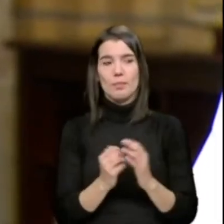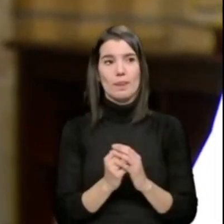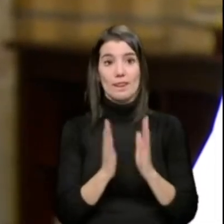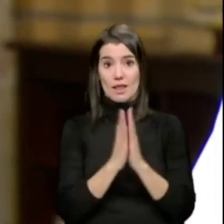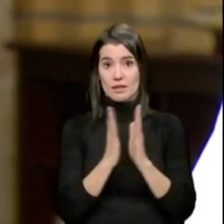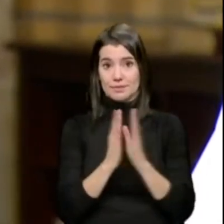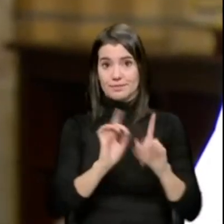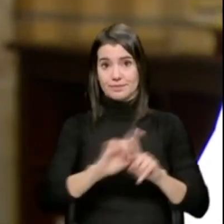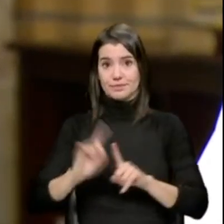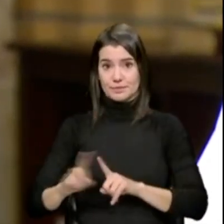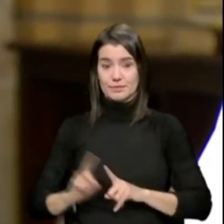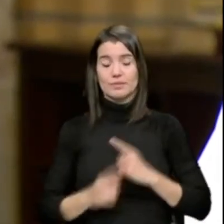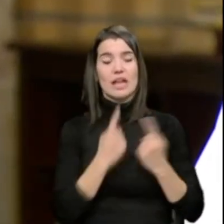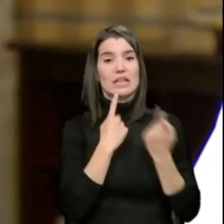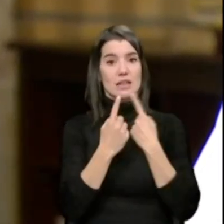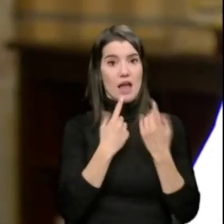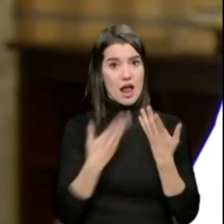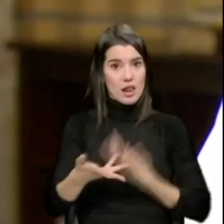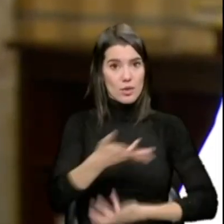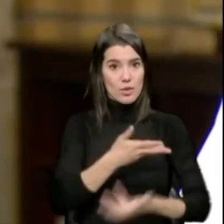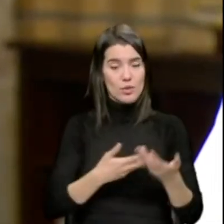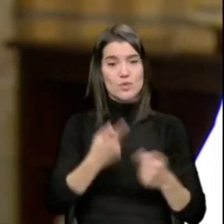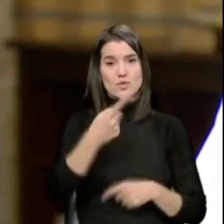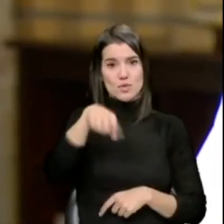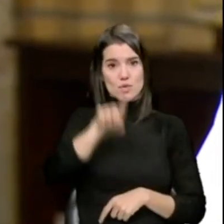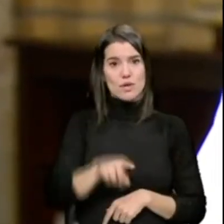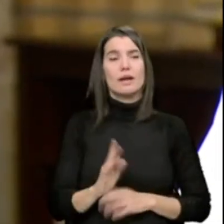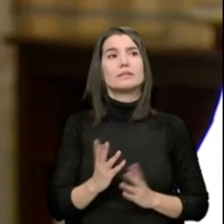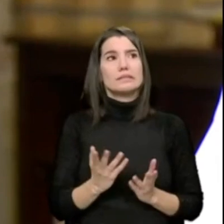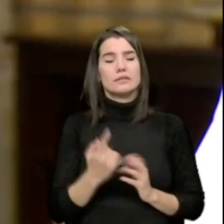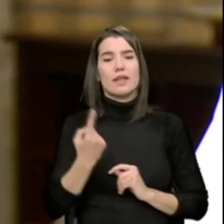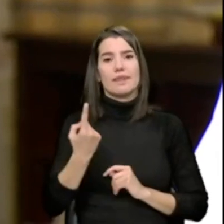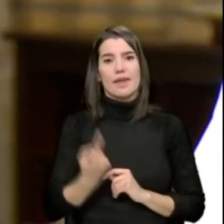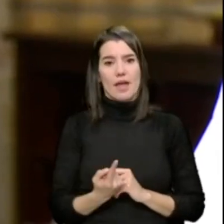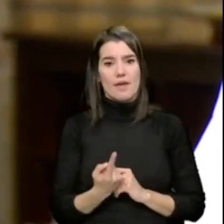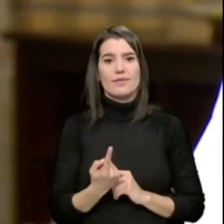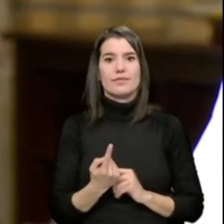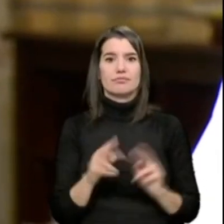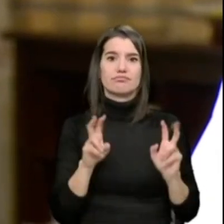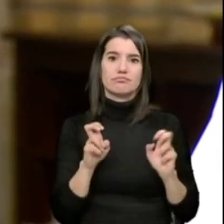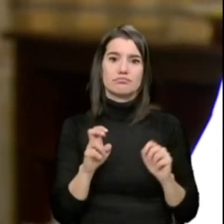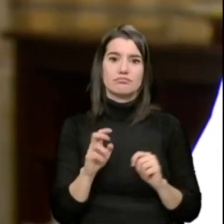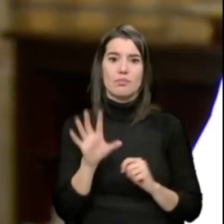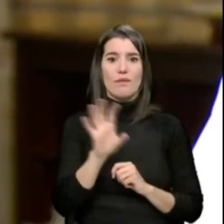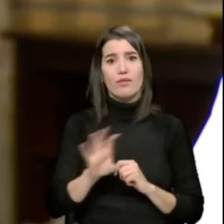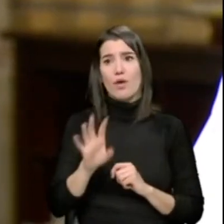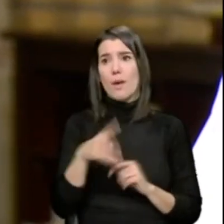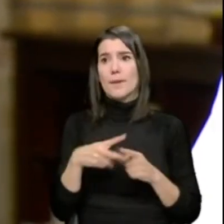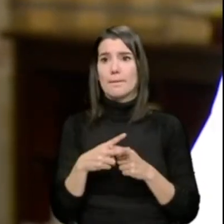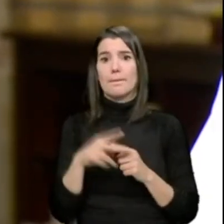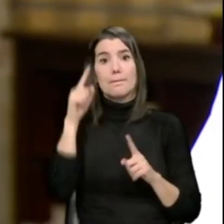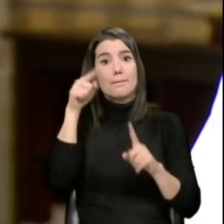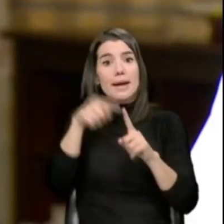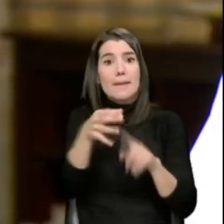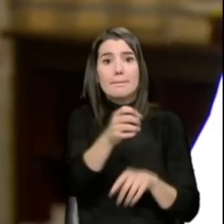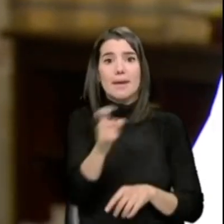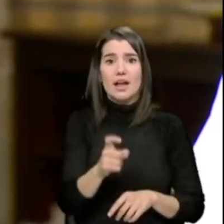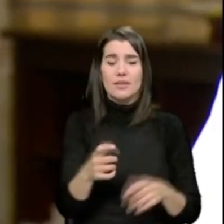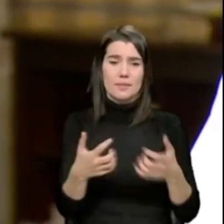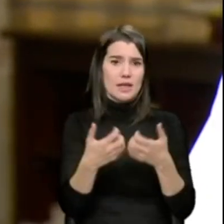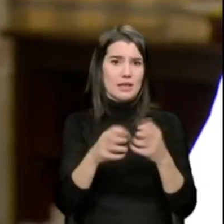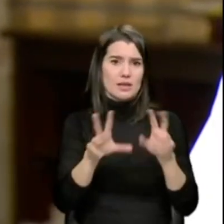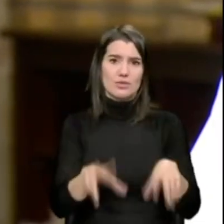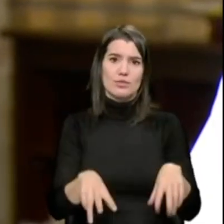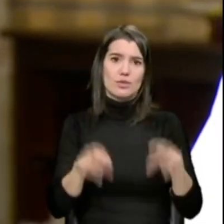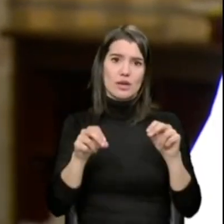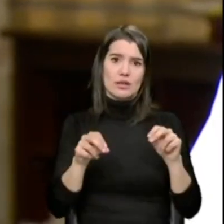número 1, deve ser um instrumento e uma ferramenta para a paz e nunca para a guerra. Essa